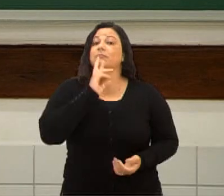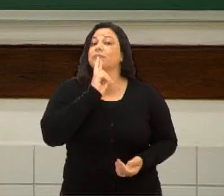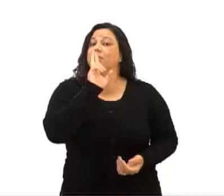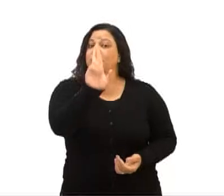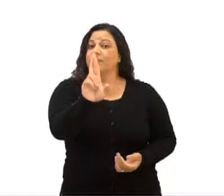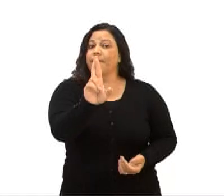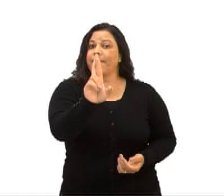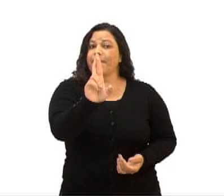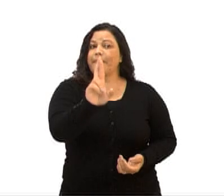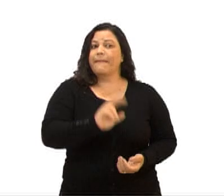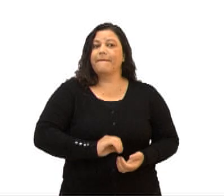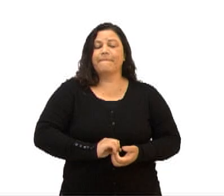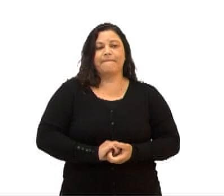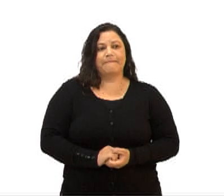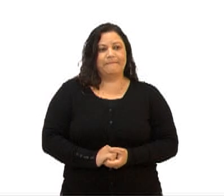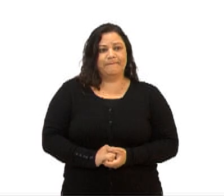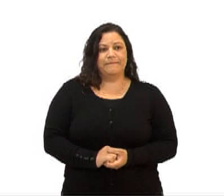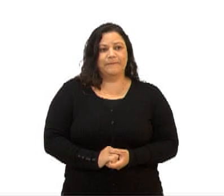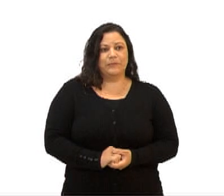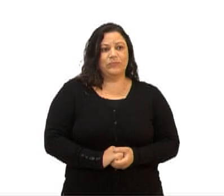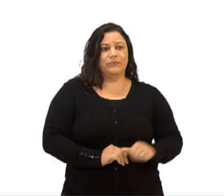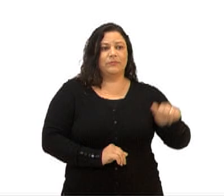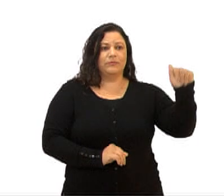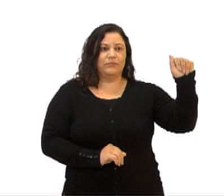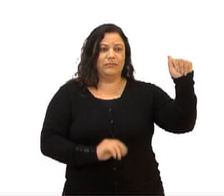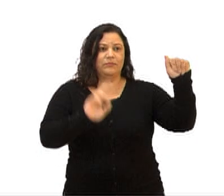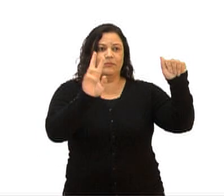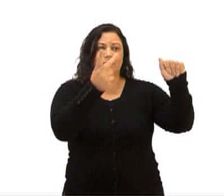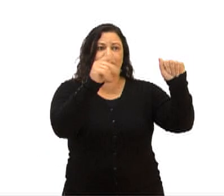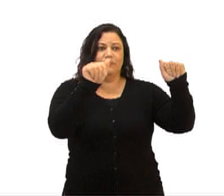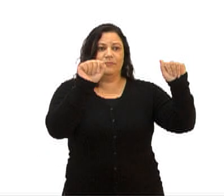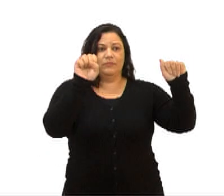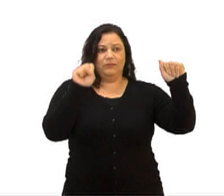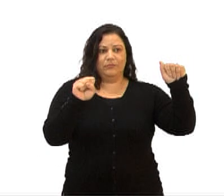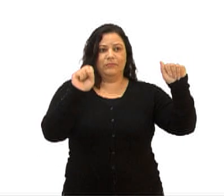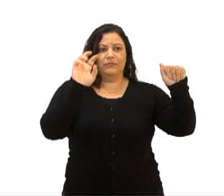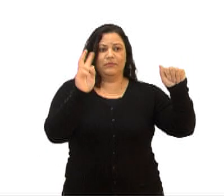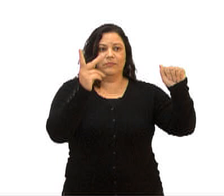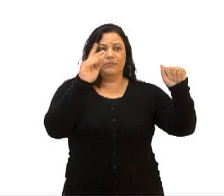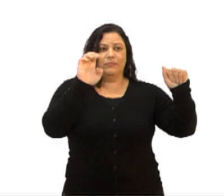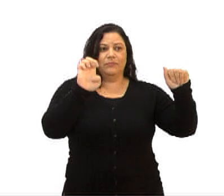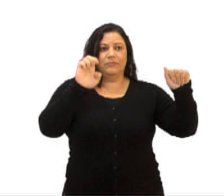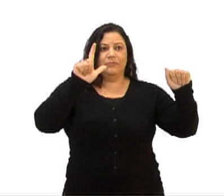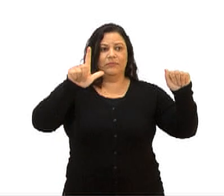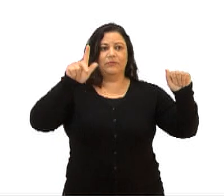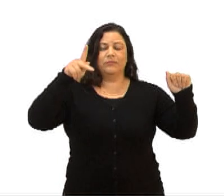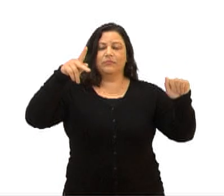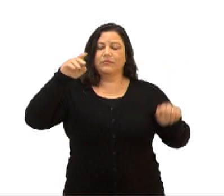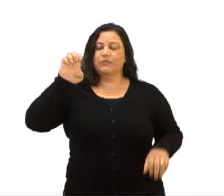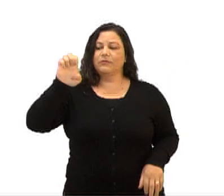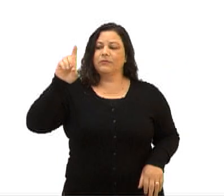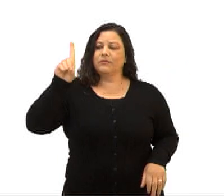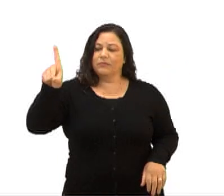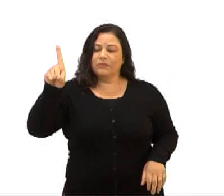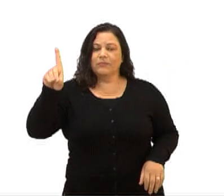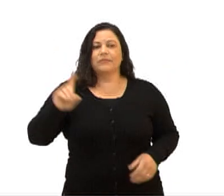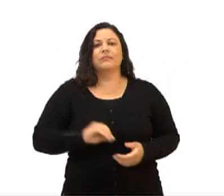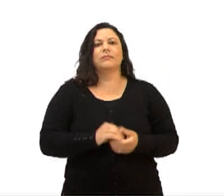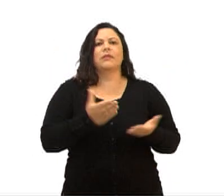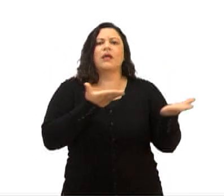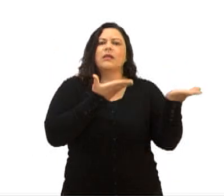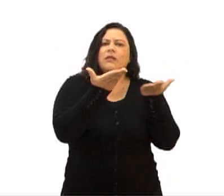então? Nesse caso, a gente usa has helped, né? Então, não trate mal